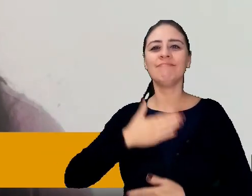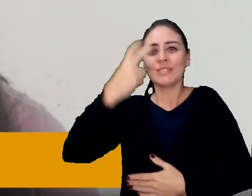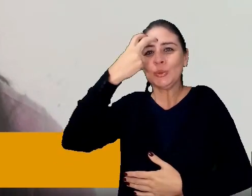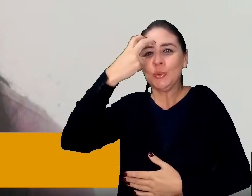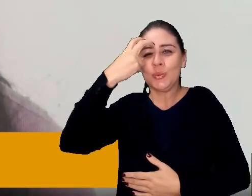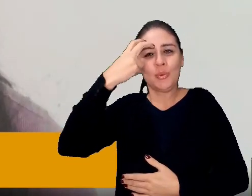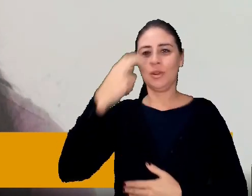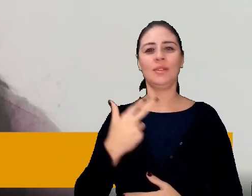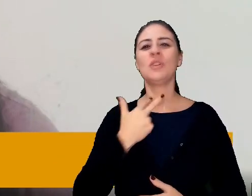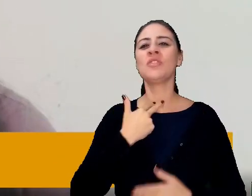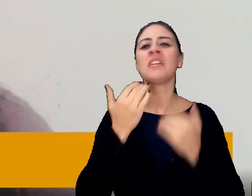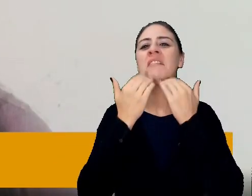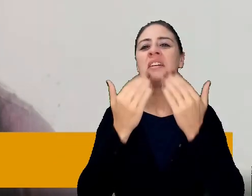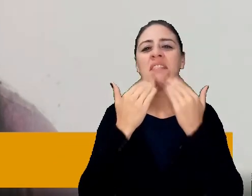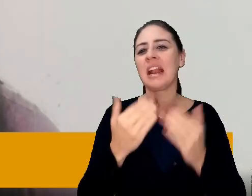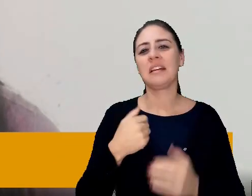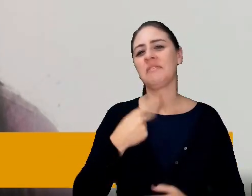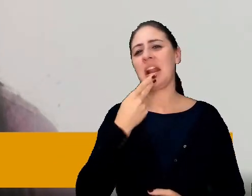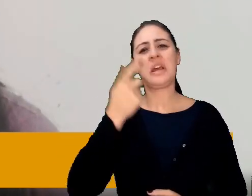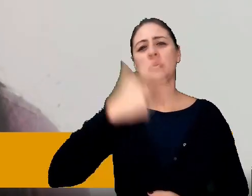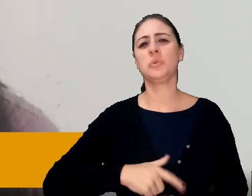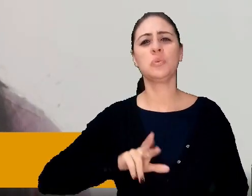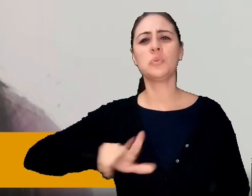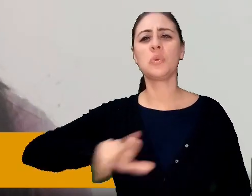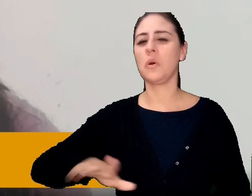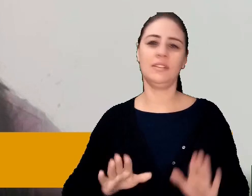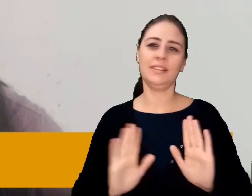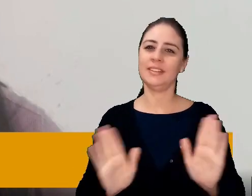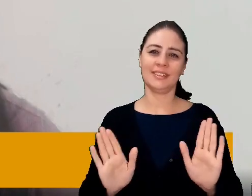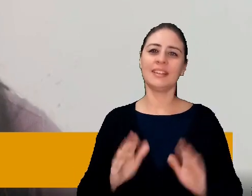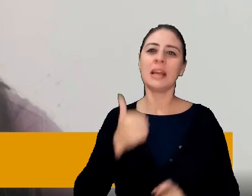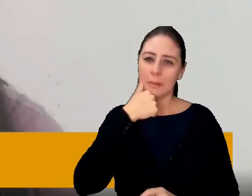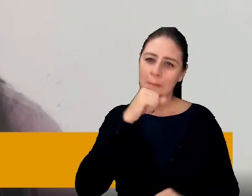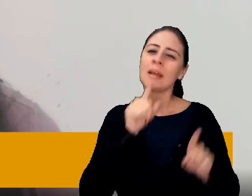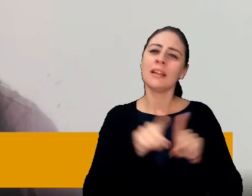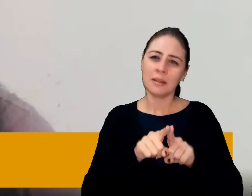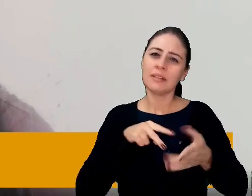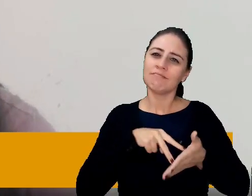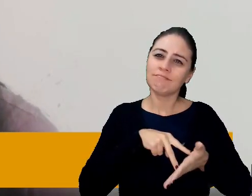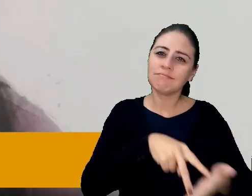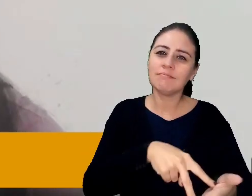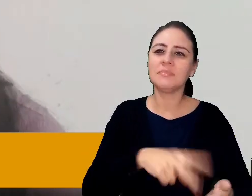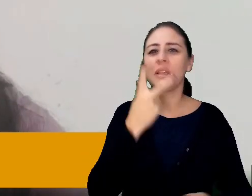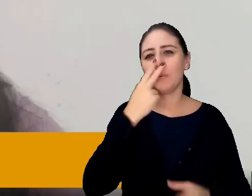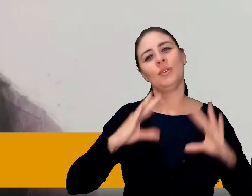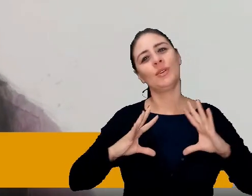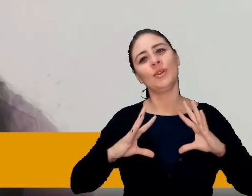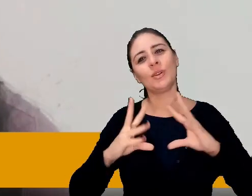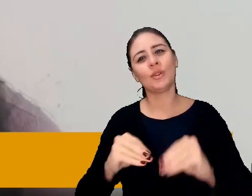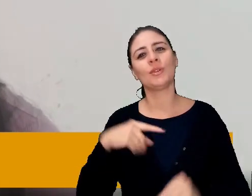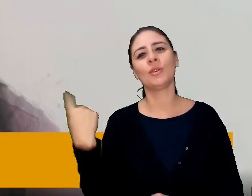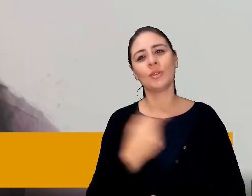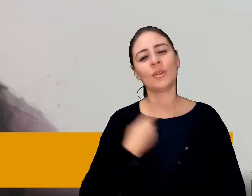isso, sabe? Que aconteceu. Então eu vejo que ela também teve uma resiliência. Eu acho que todos nós estamos, né,